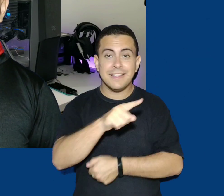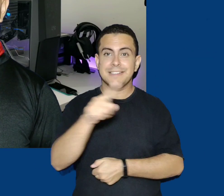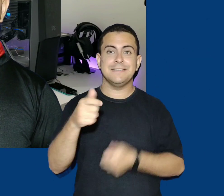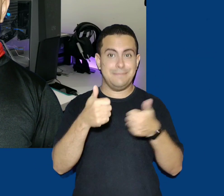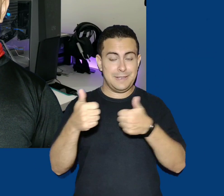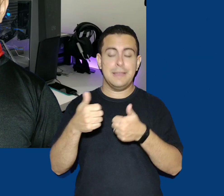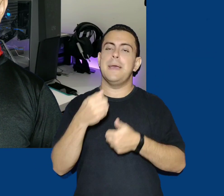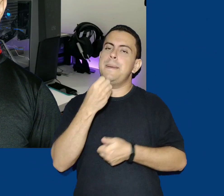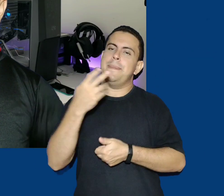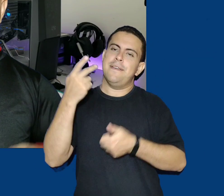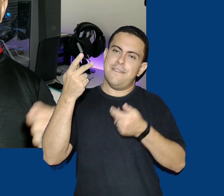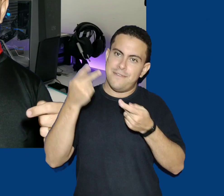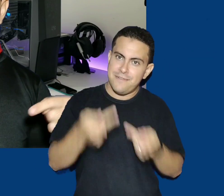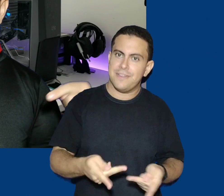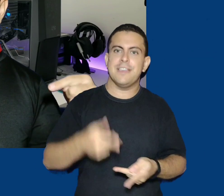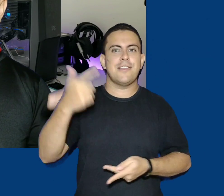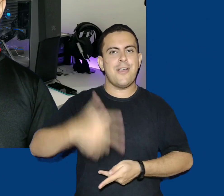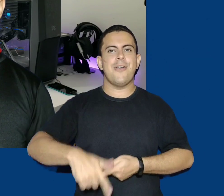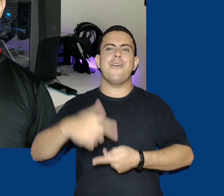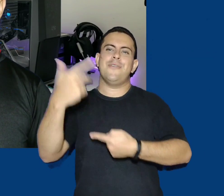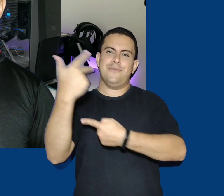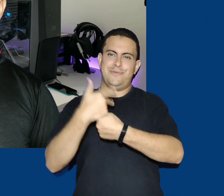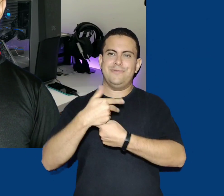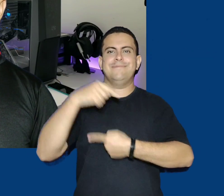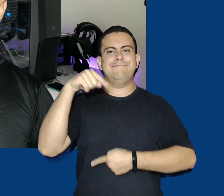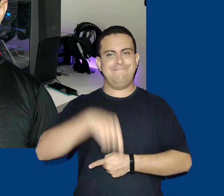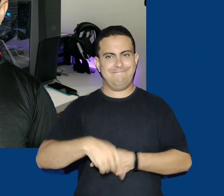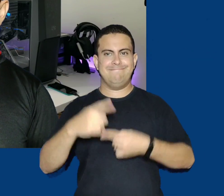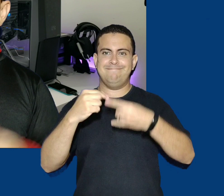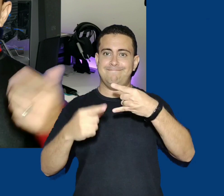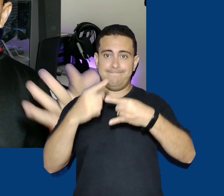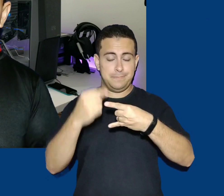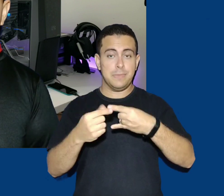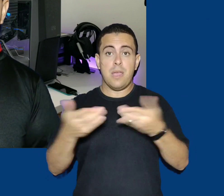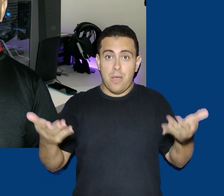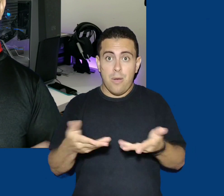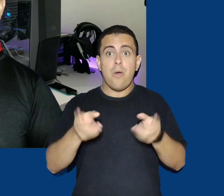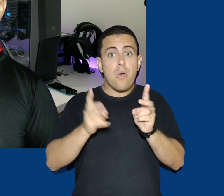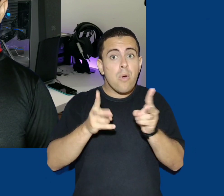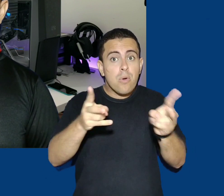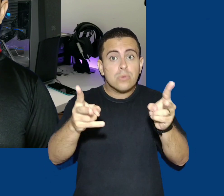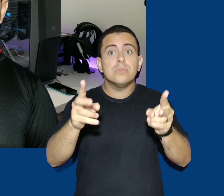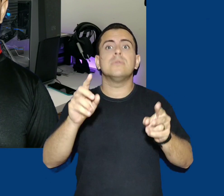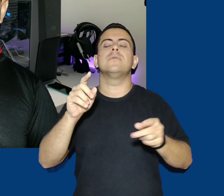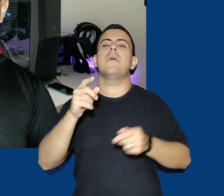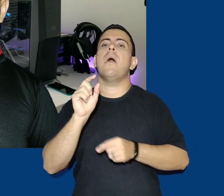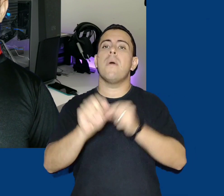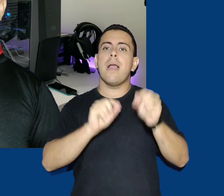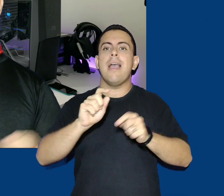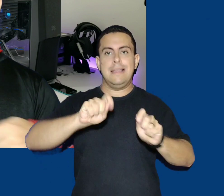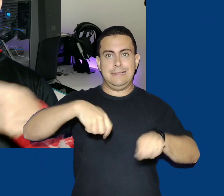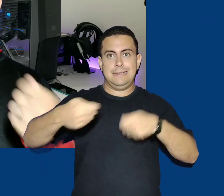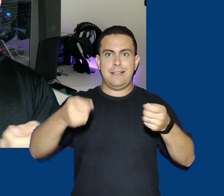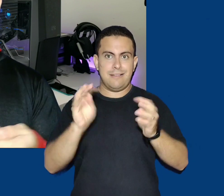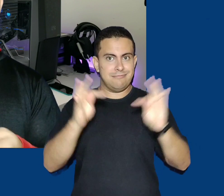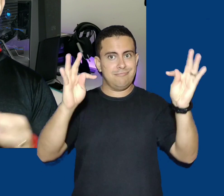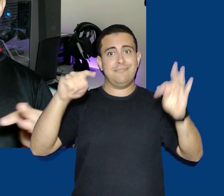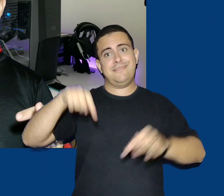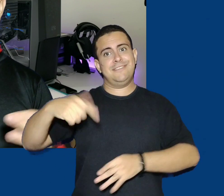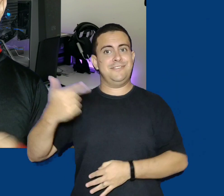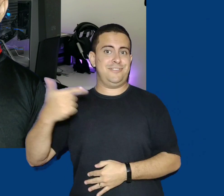E aí galera, beleza com vocês? Sejam bem-vindos a mais um vídeo aqui do canal e vamos dar continuidade, que é o segundo vídeo sobre